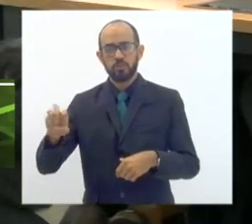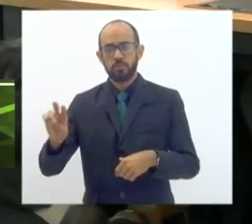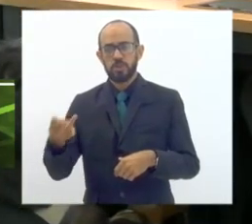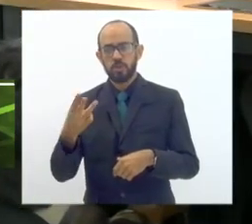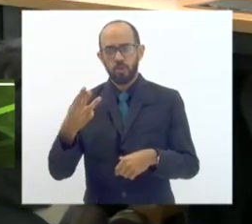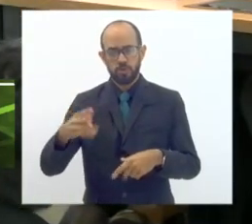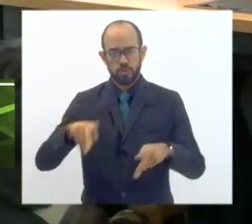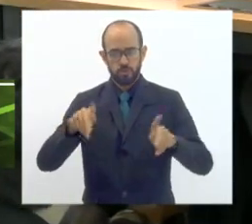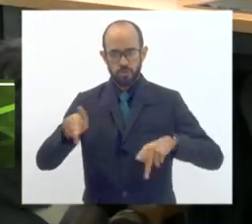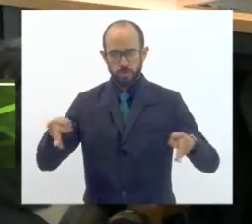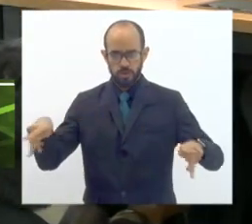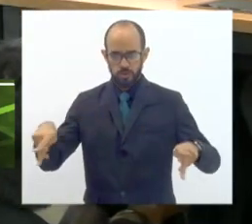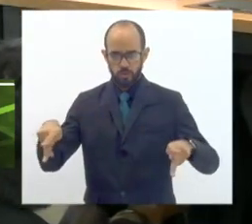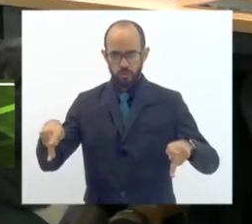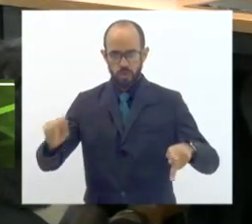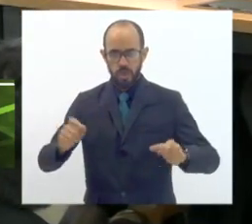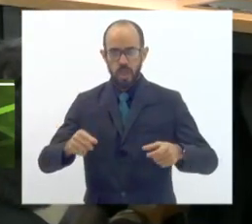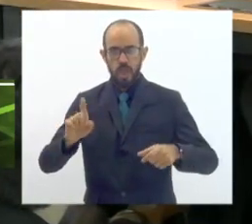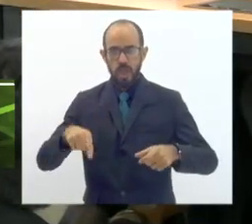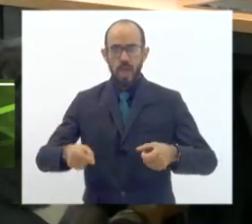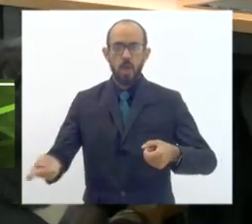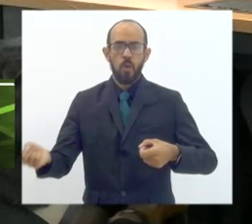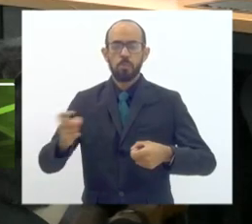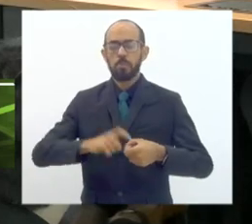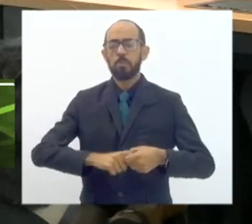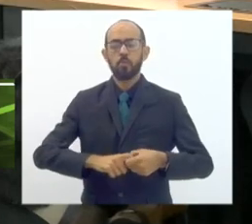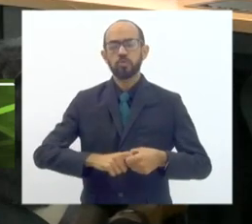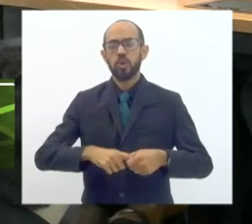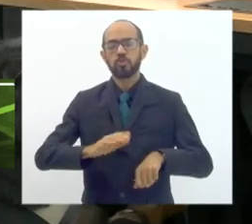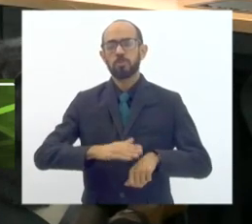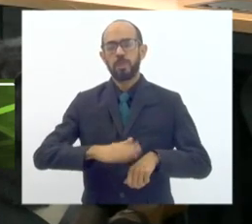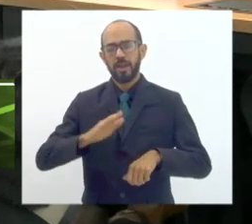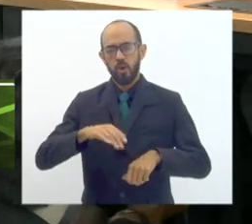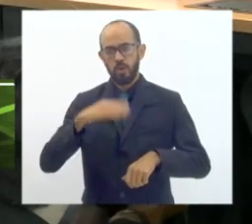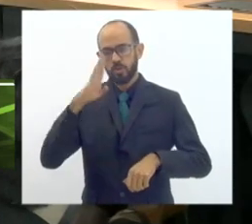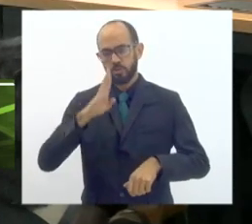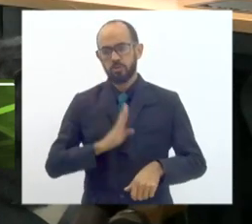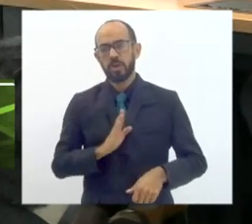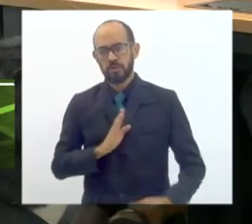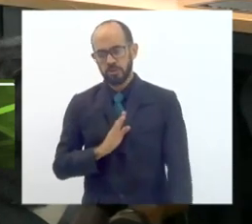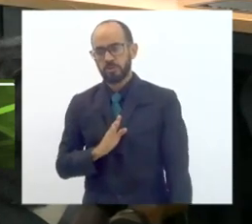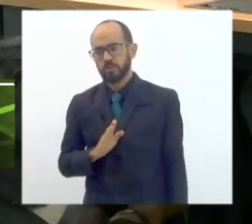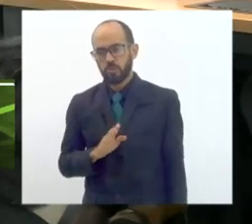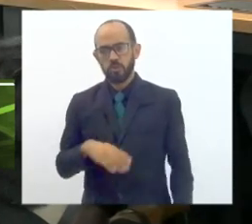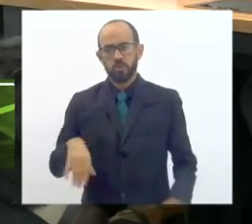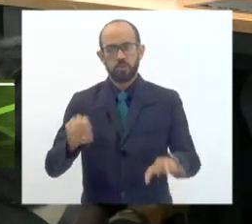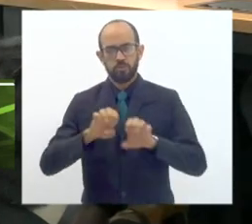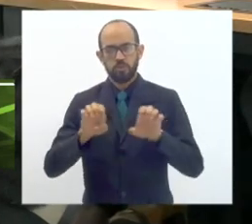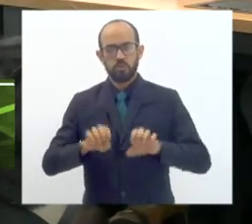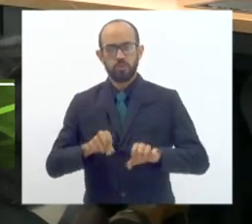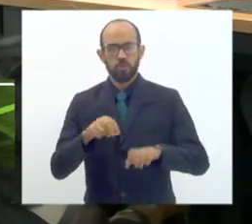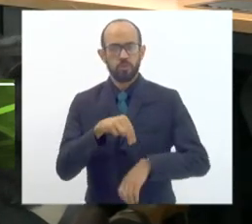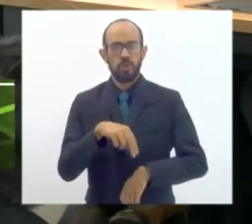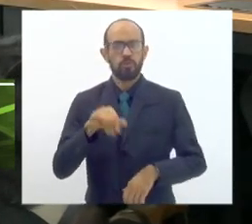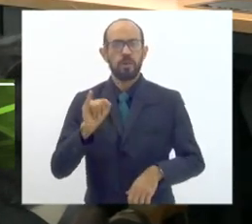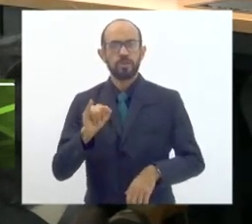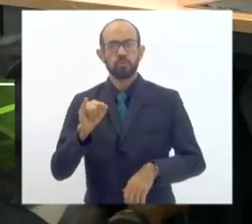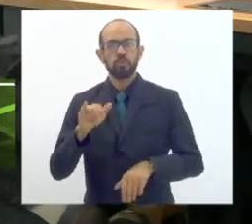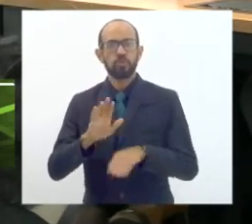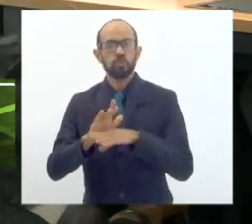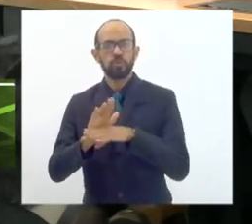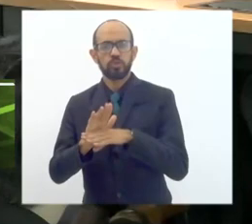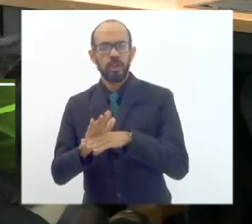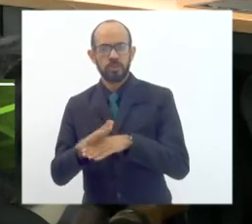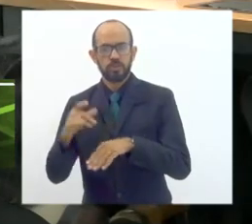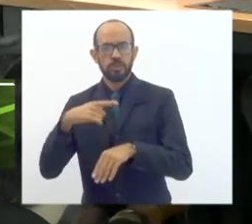de saúde do Brasil. São apenas 11 municípios, mas municípios da estrutura de Nova Iguaçu e Duque de Caxias, por exemplo,